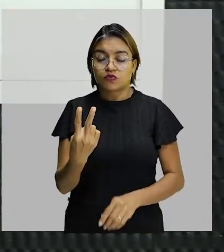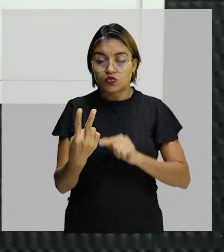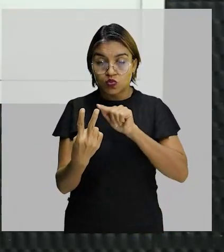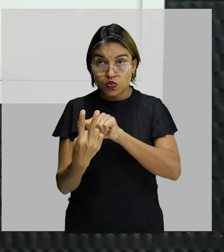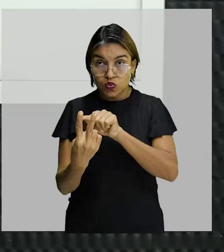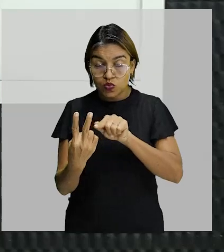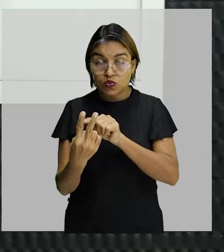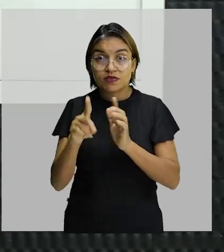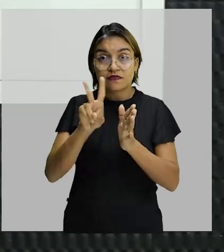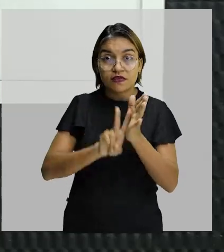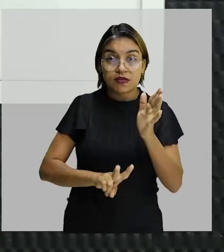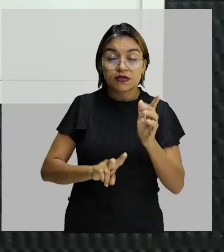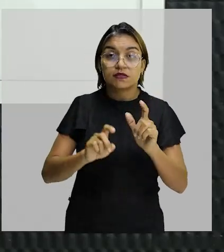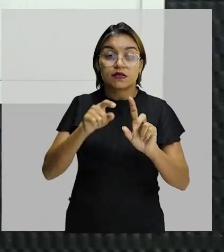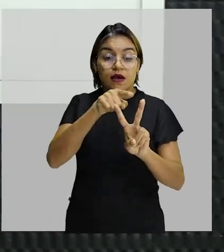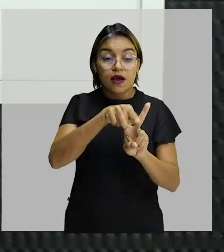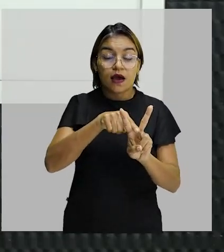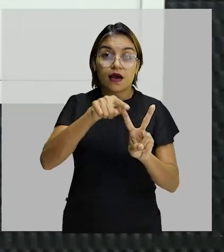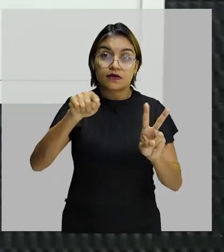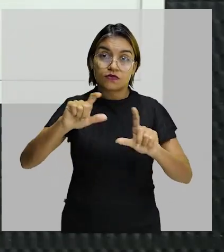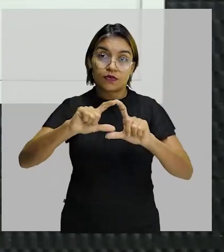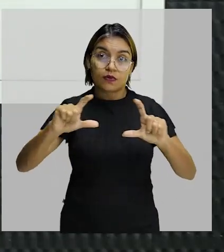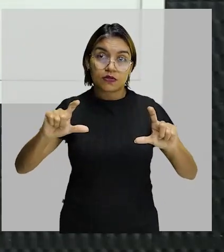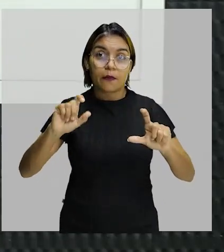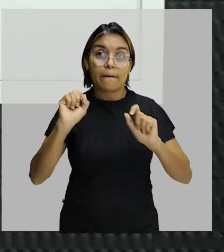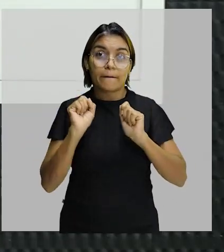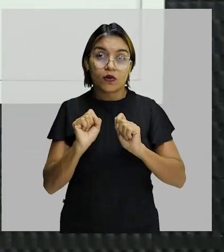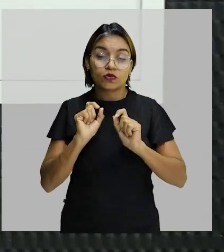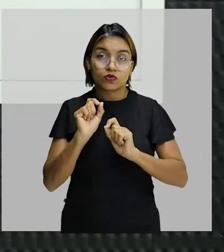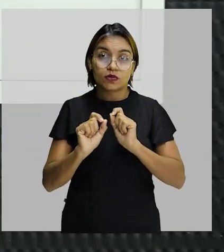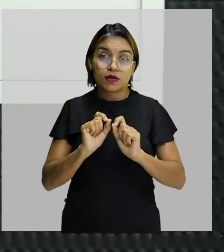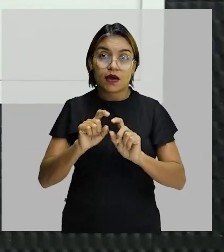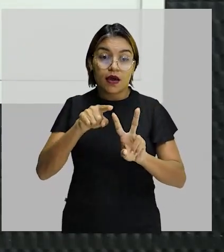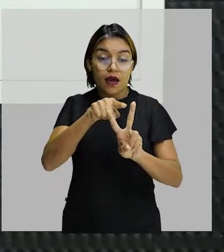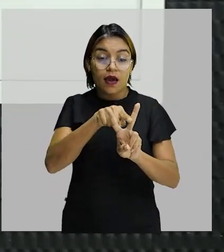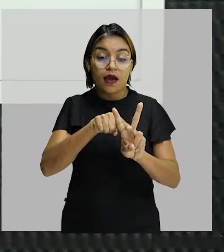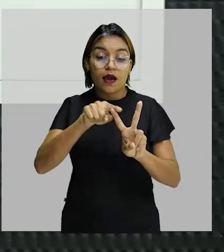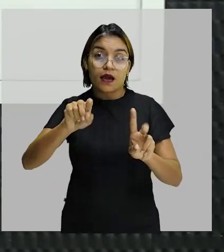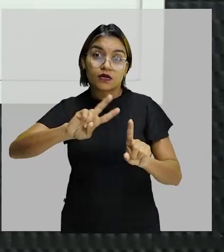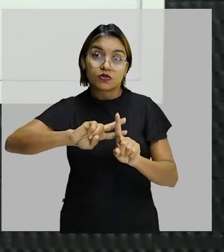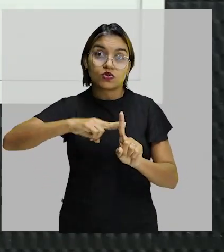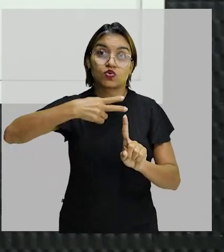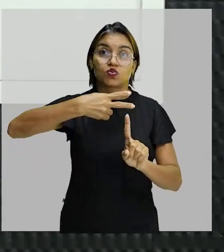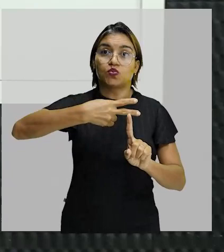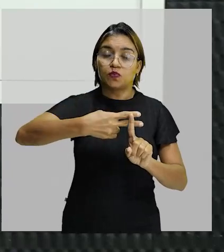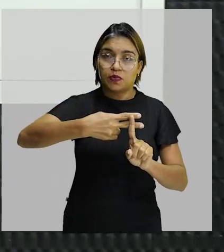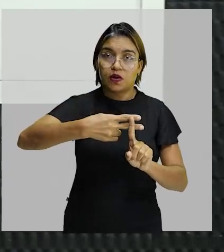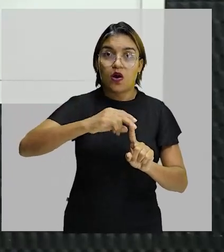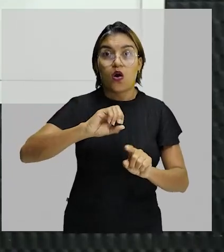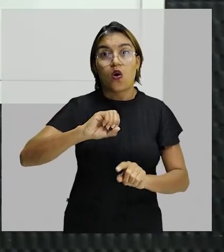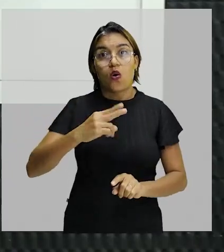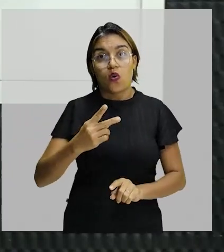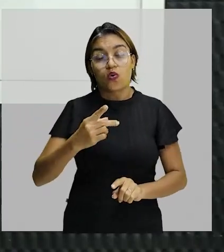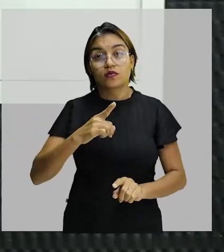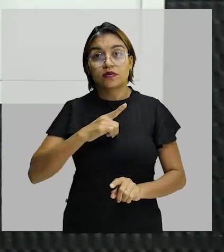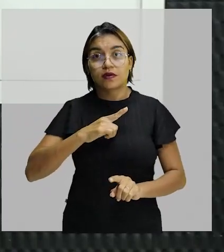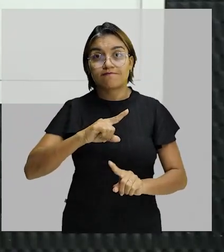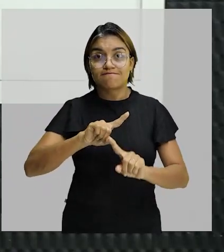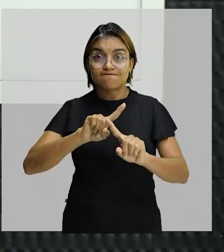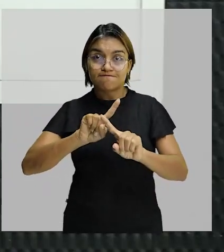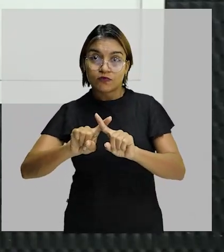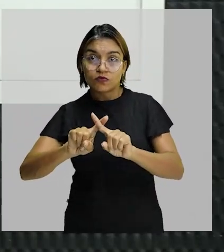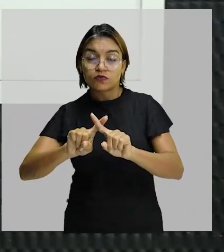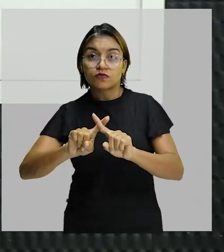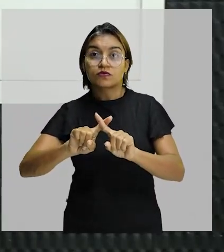Tá? Então, eu posso dizer que ela é uma raiz dupla, ou a raiz tem multiplicidade